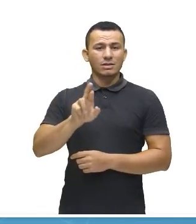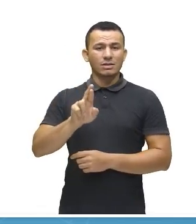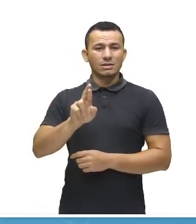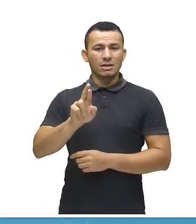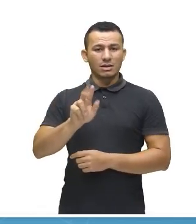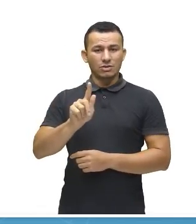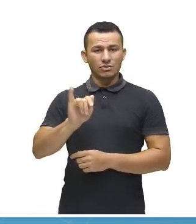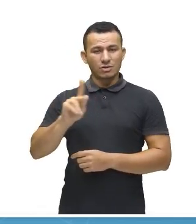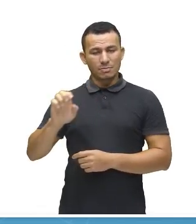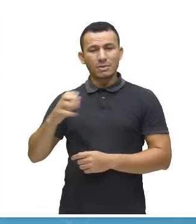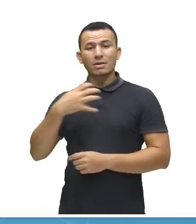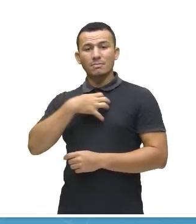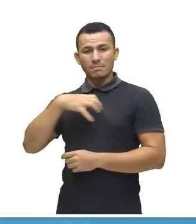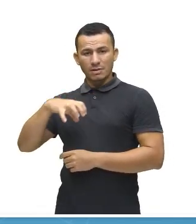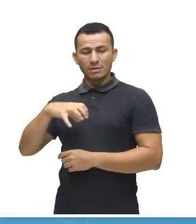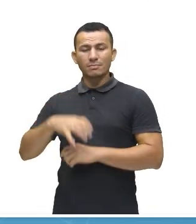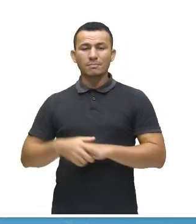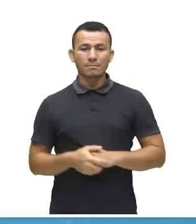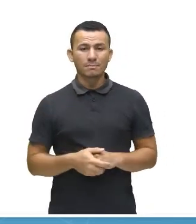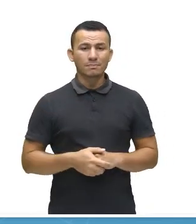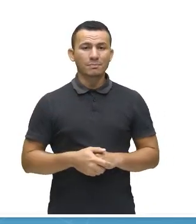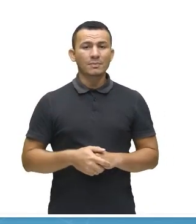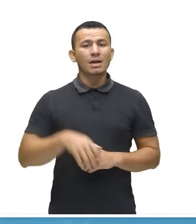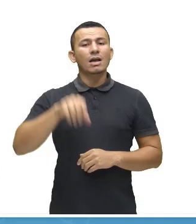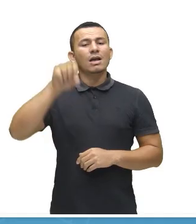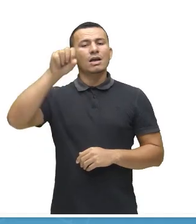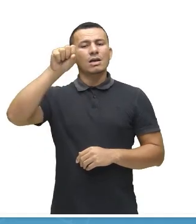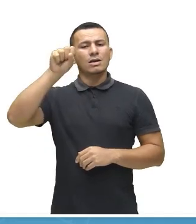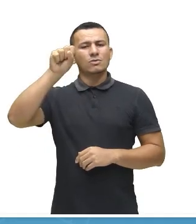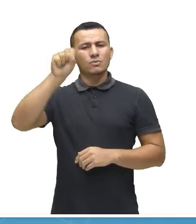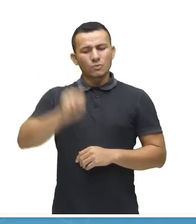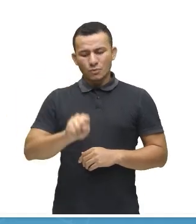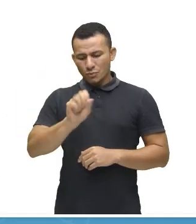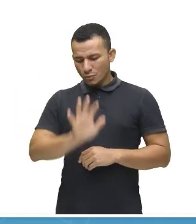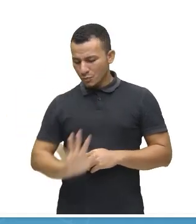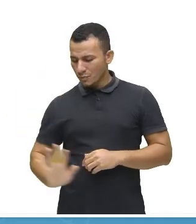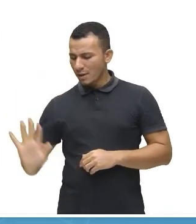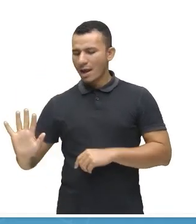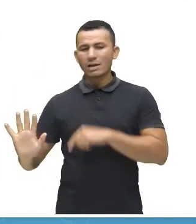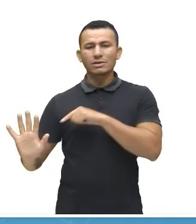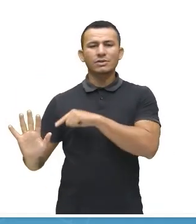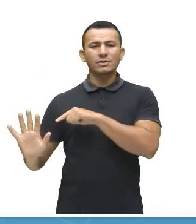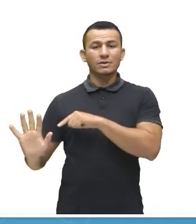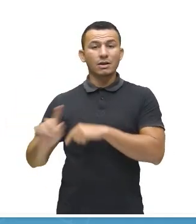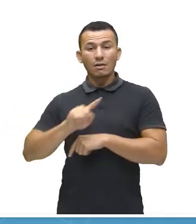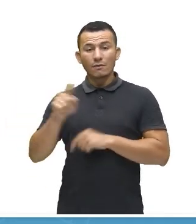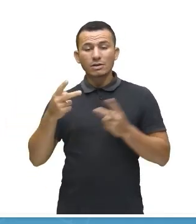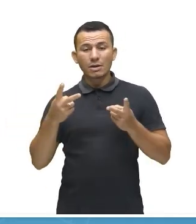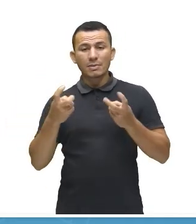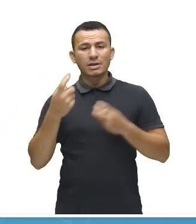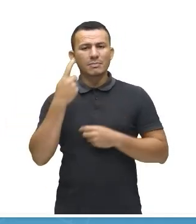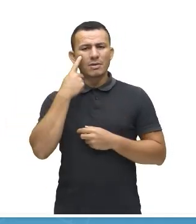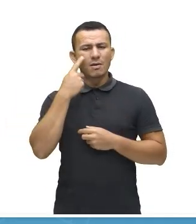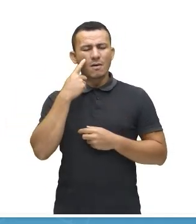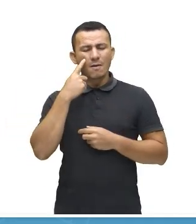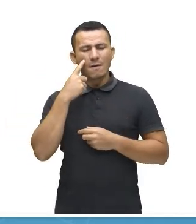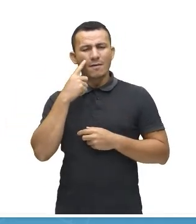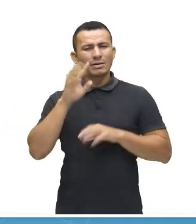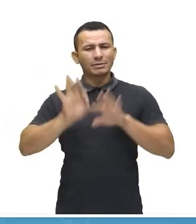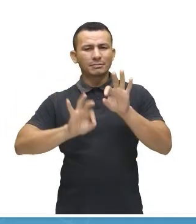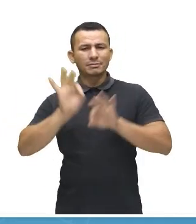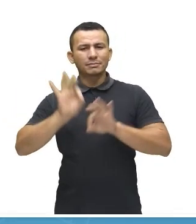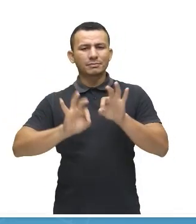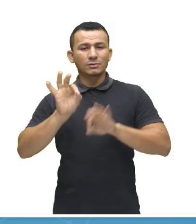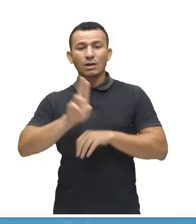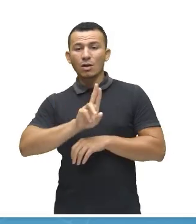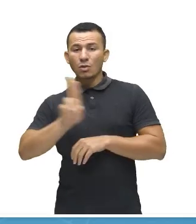Bahia. Já na região Sudeste do Brasil, eu vou fazer assim, olha, para vocês identificarem melhor